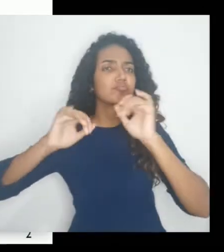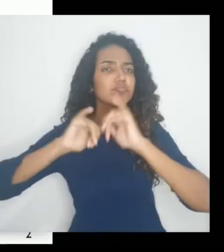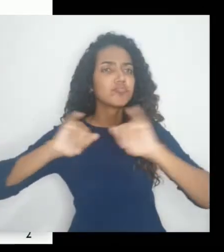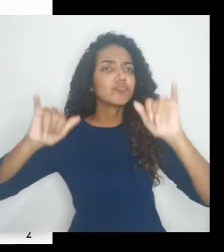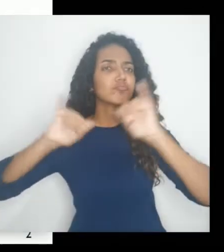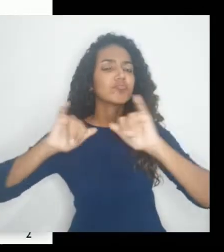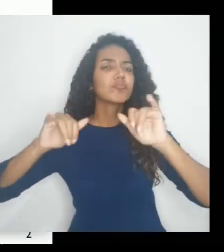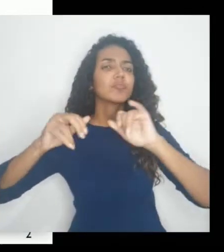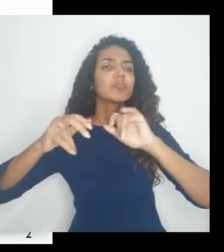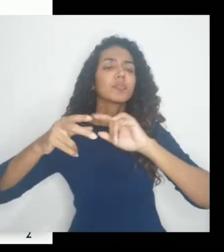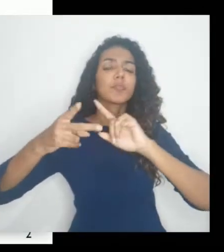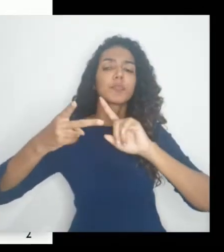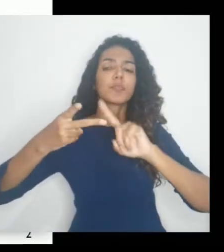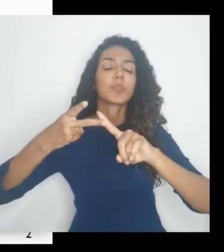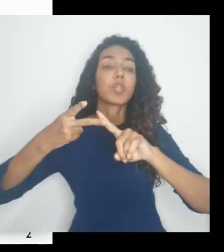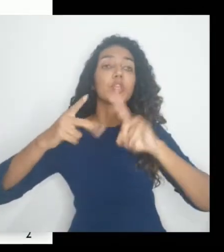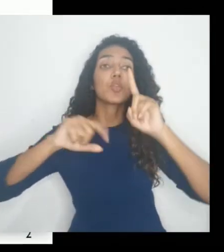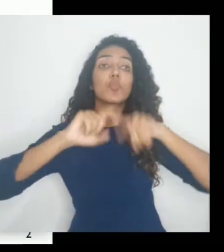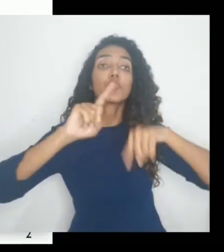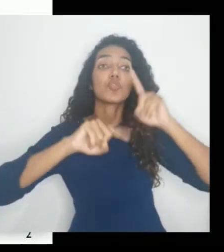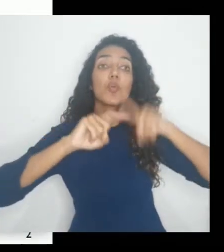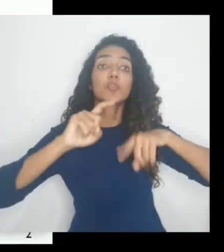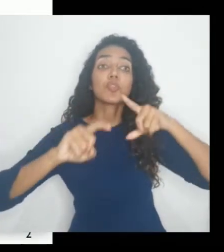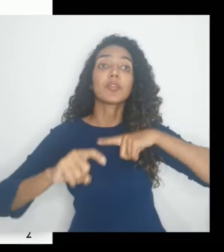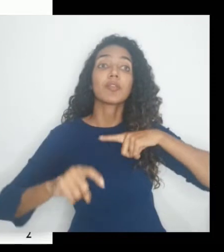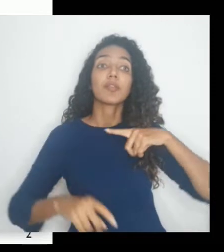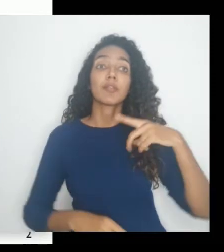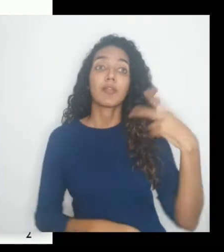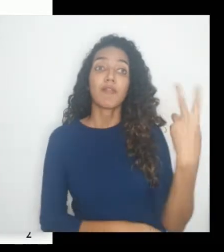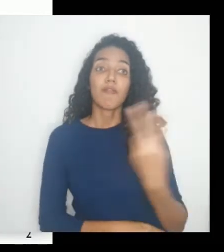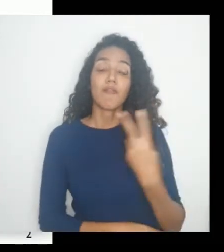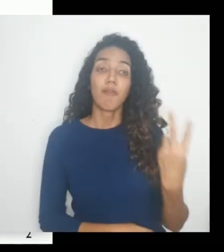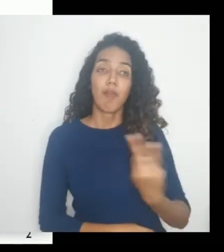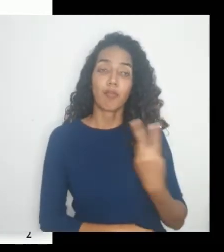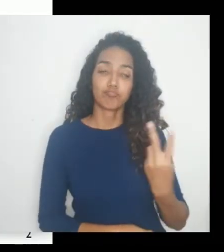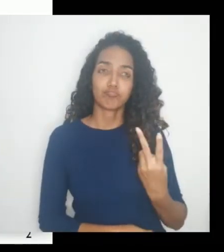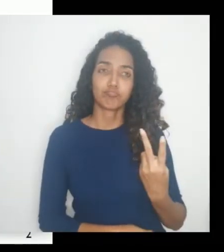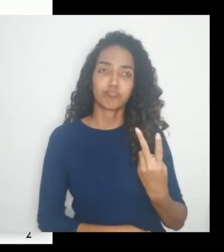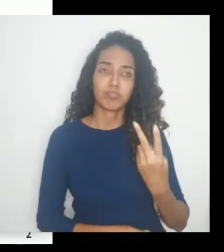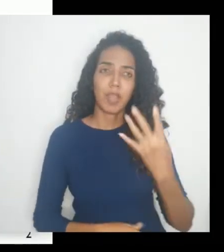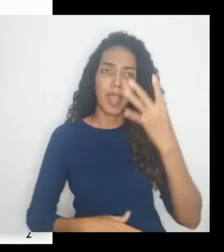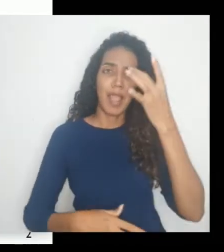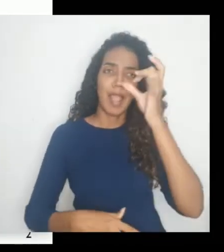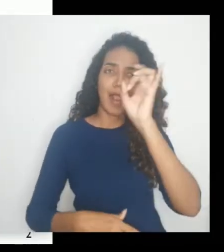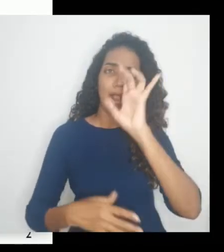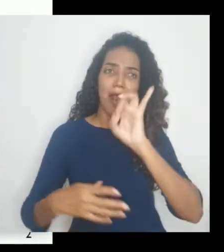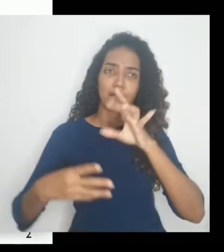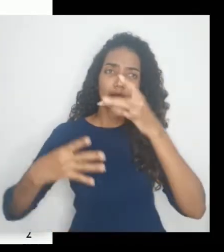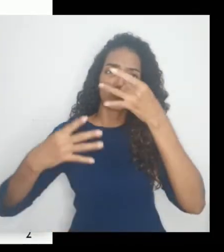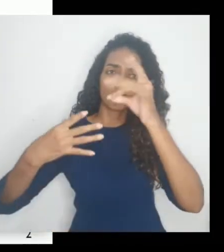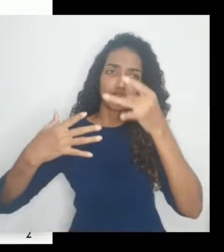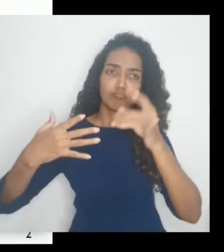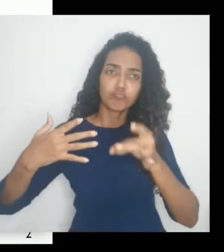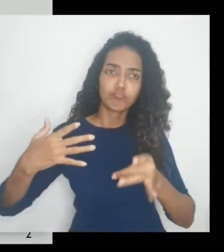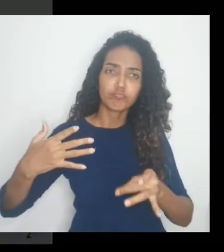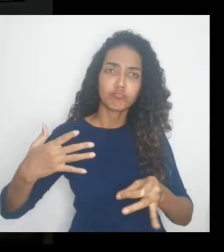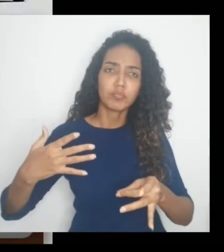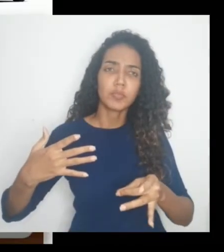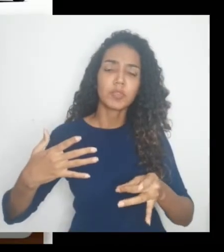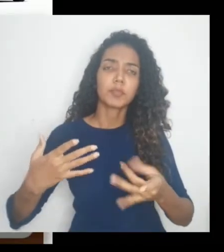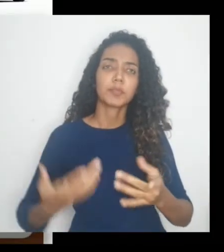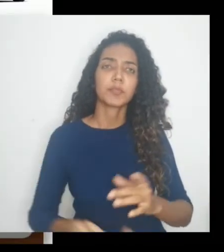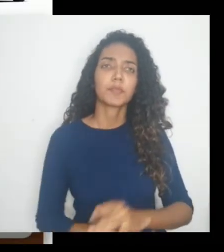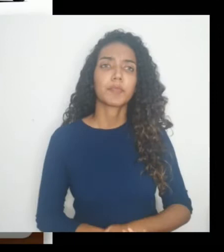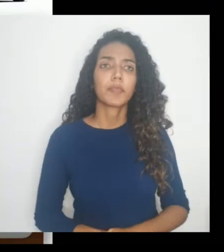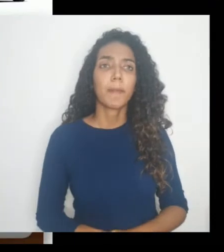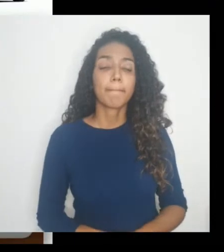os objetos, eles dão valor a esses atributos. Eles permitem a execução de um conjunto de métodos. Então,